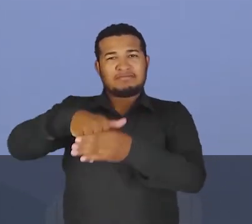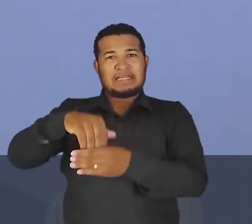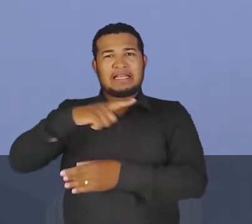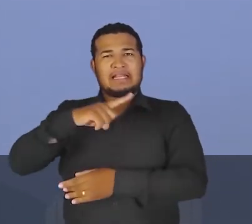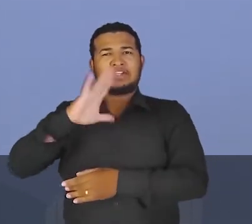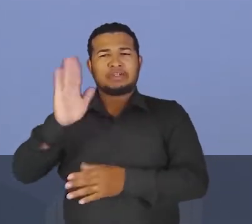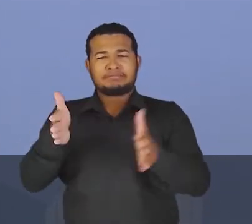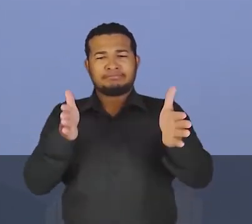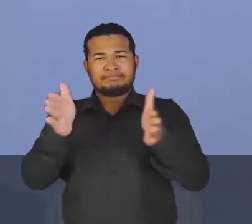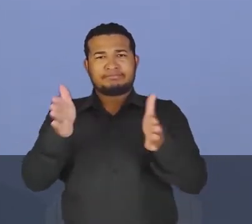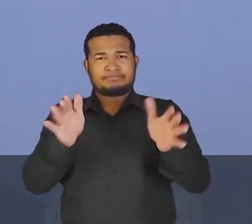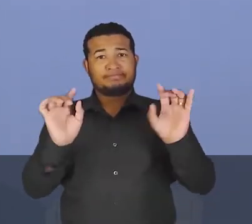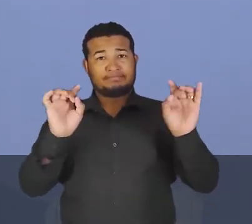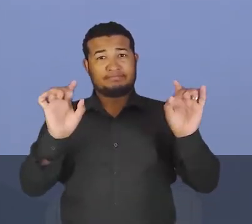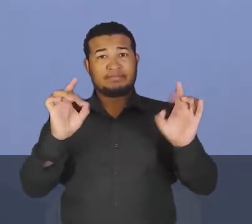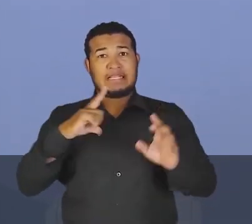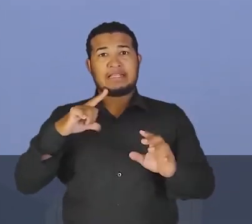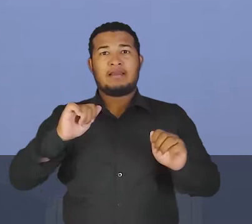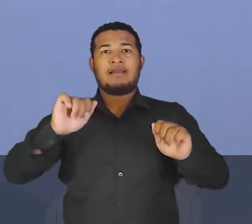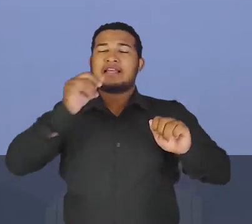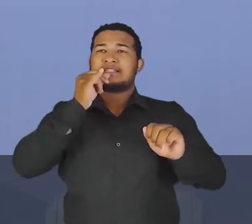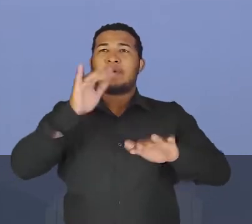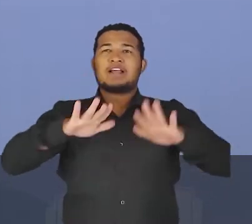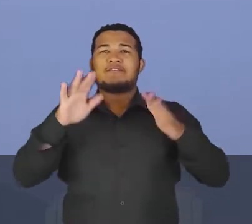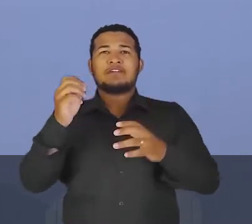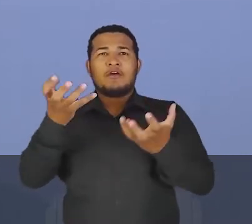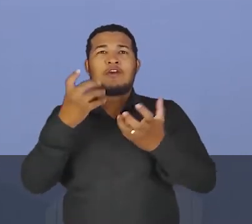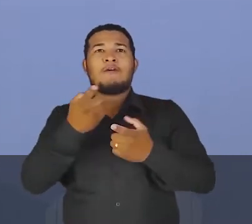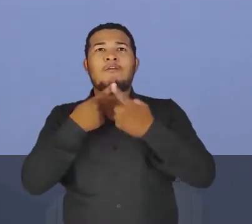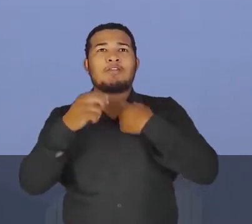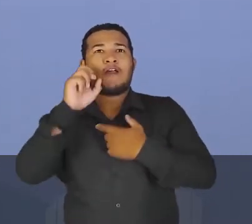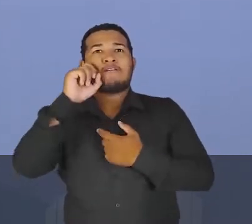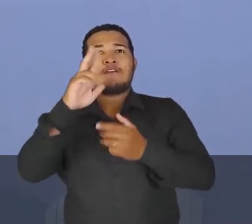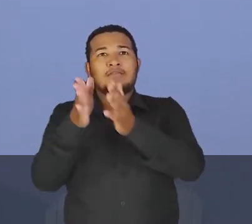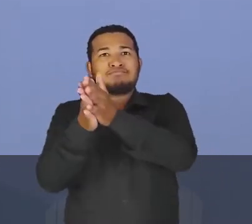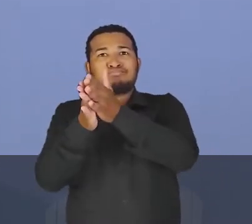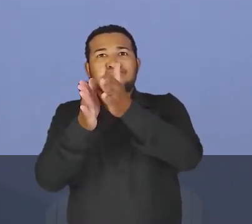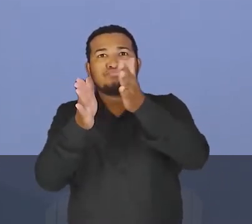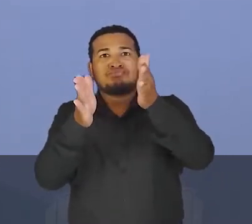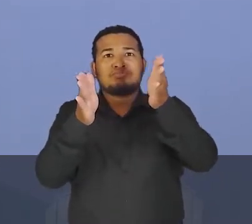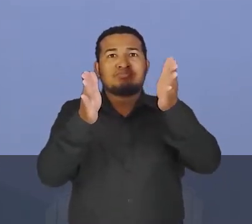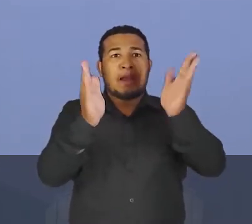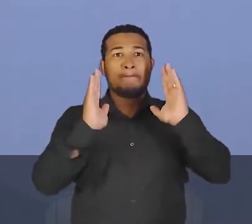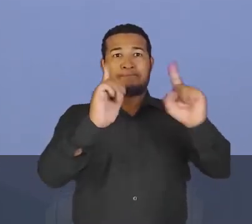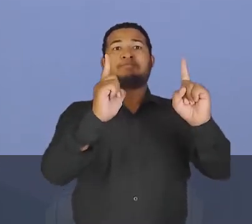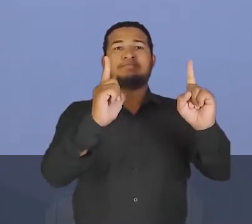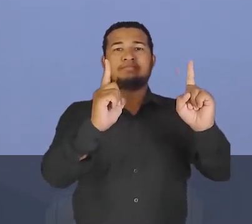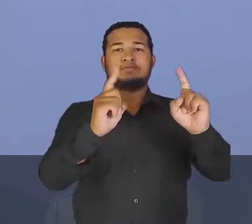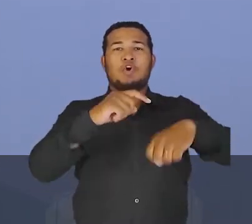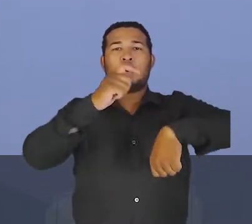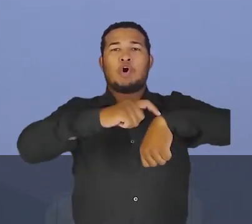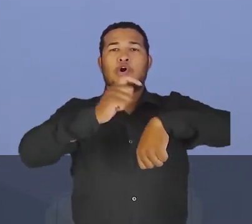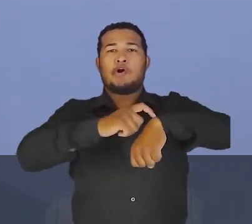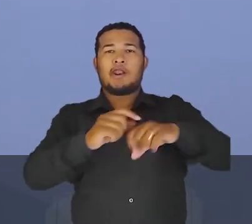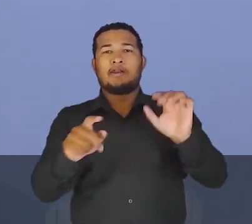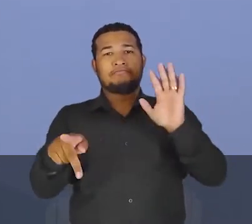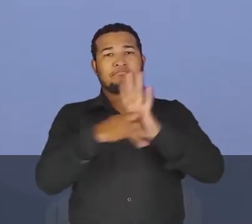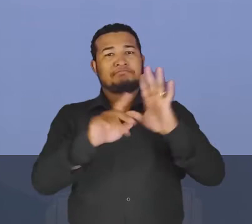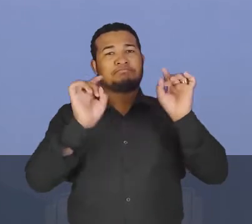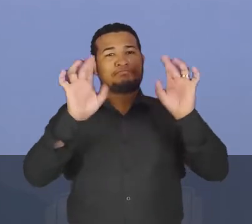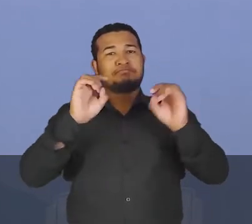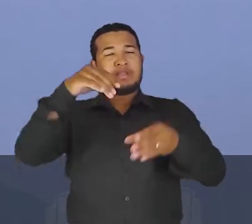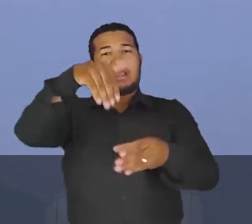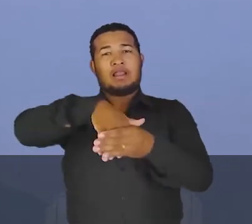a época lá que você tem na televisão, às vezes você quer assistir uma programação e entra o horário eleitoral gratuito. Às vezes,